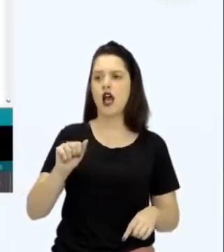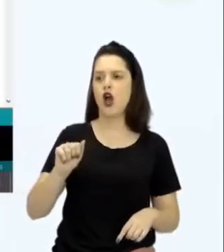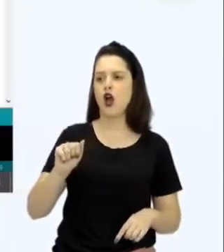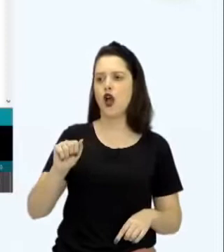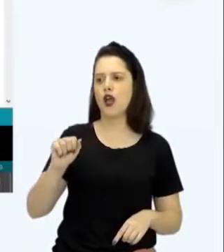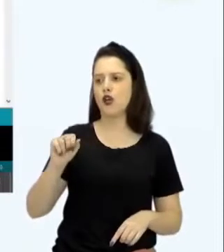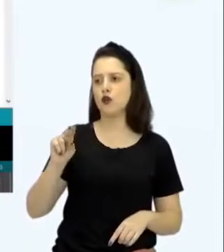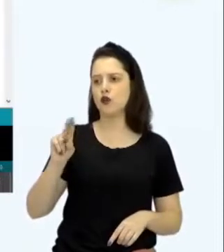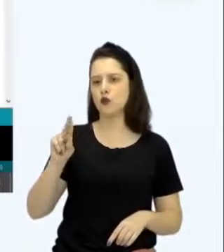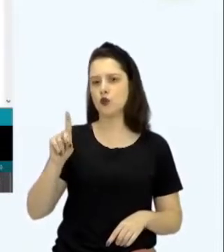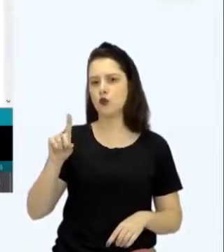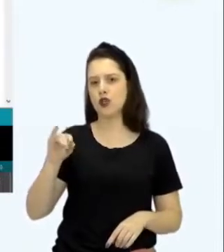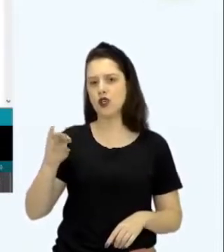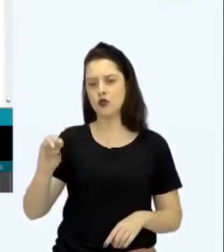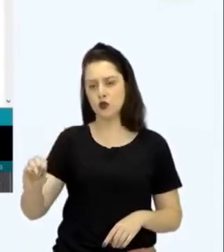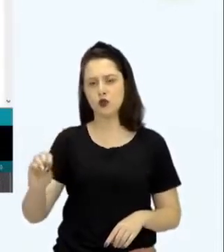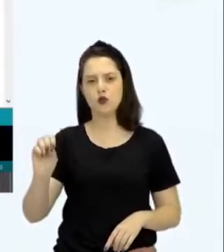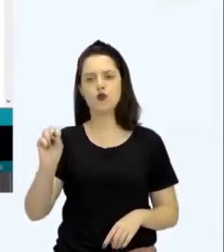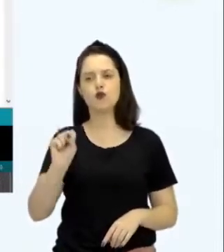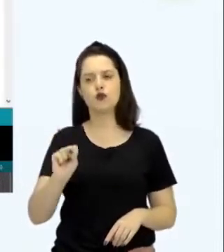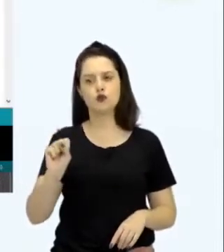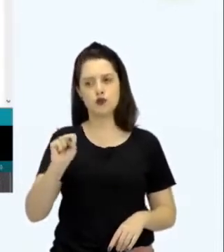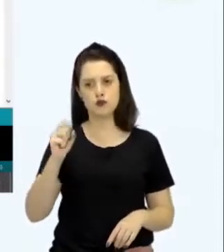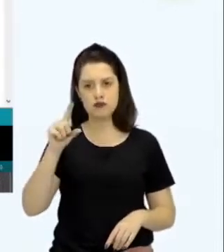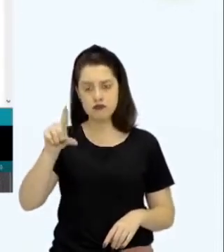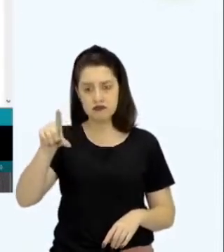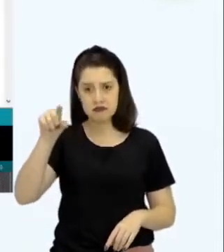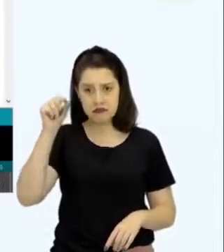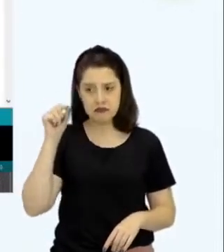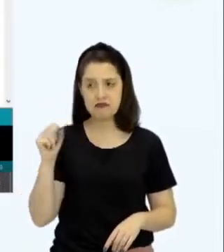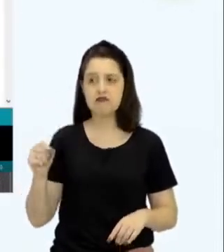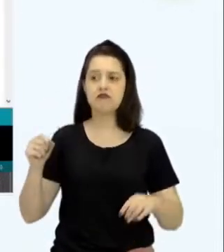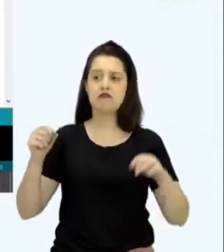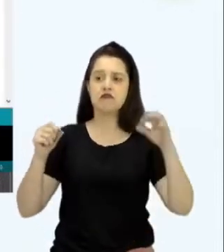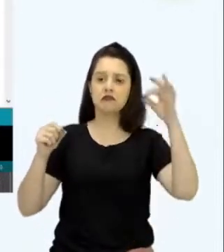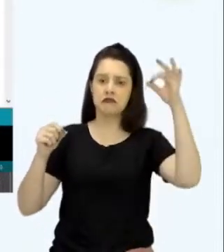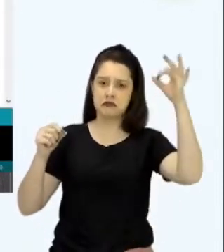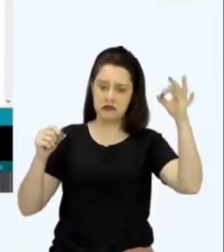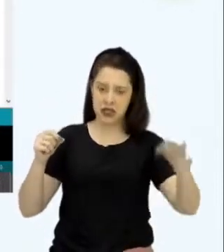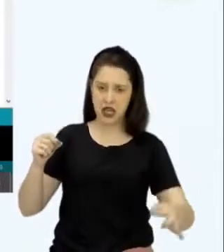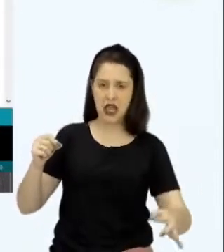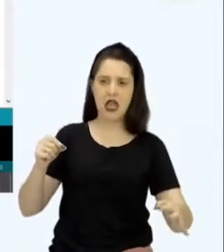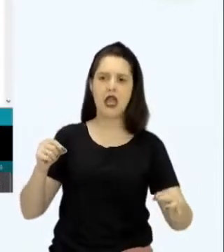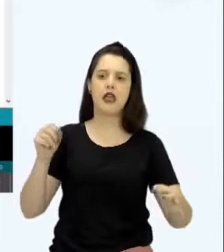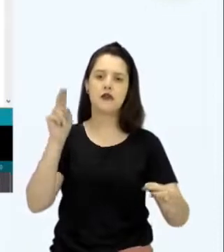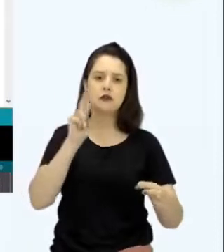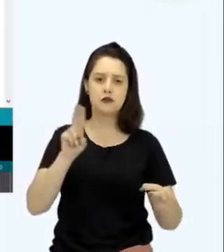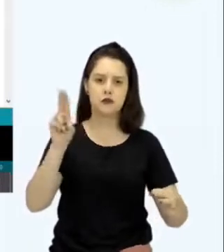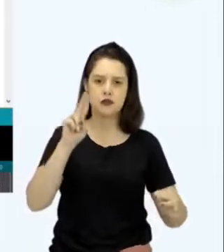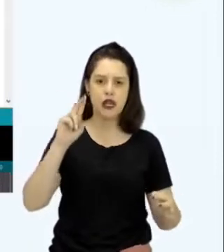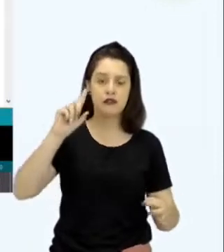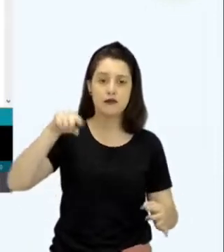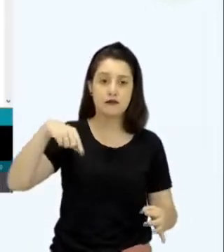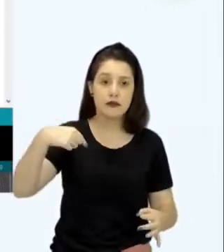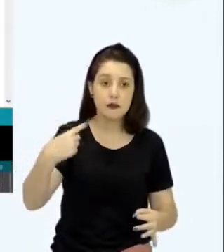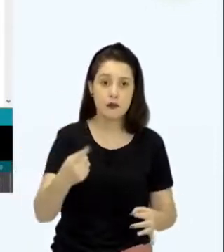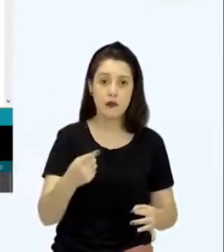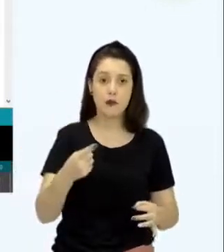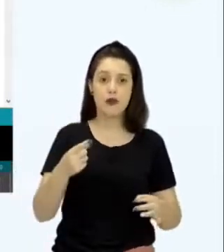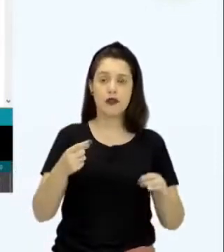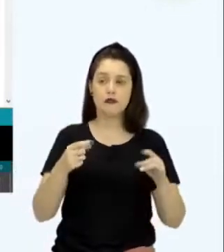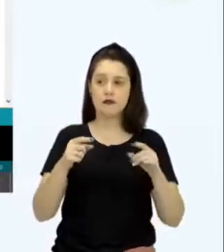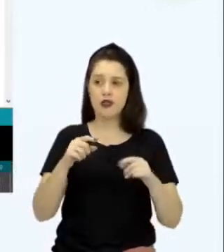precisa exatamente selecionar a placa correta que você está utilizando. Depois que você selecionar Arduino